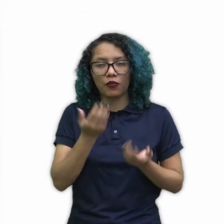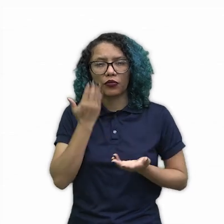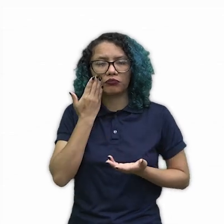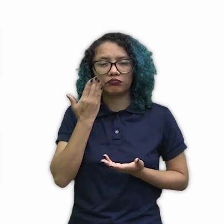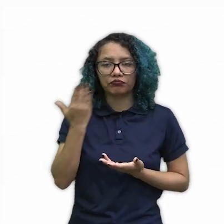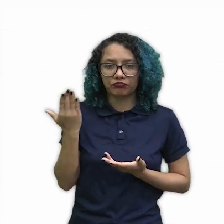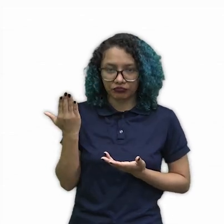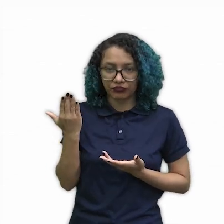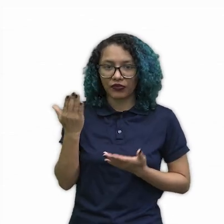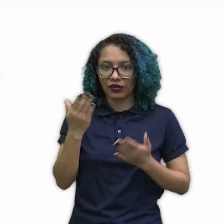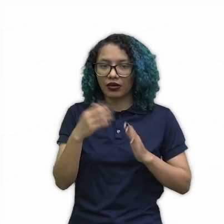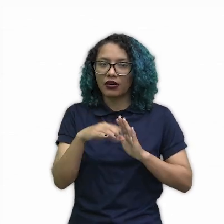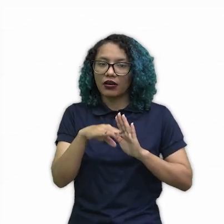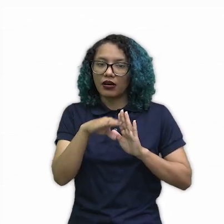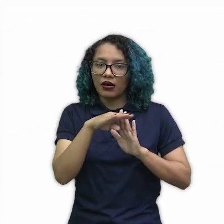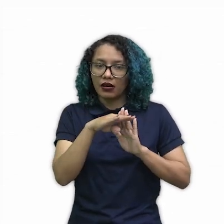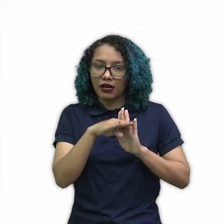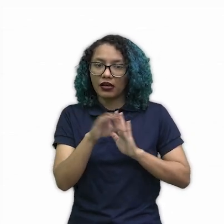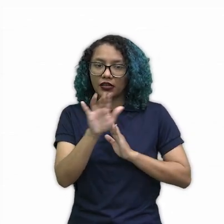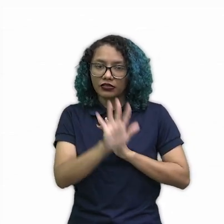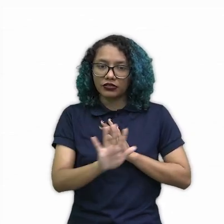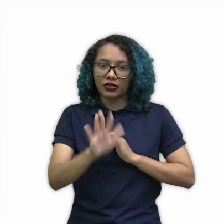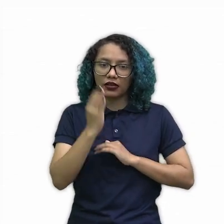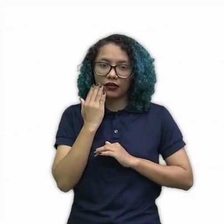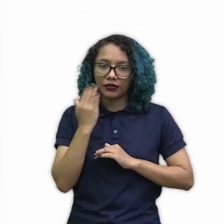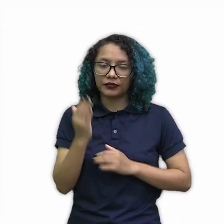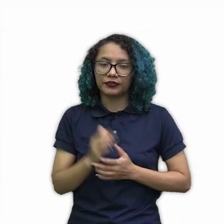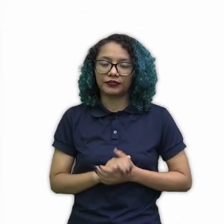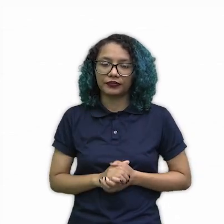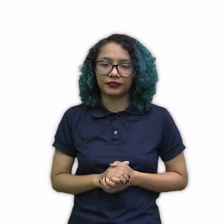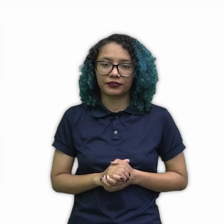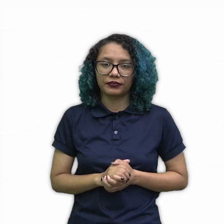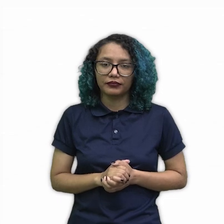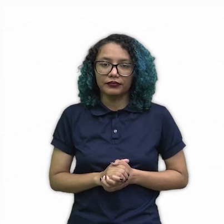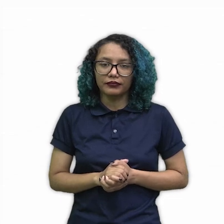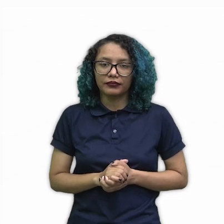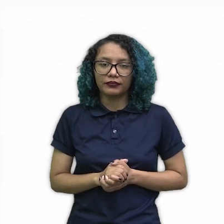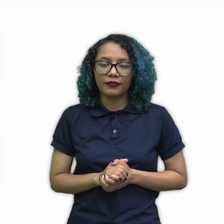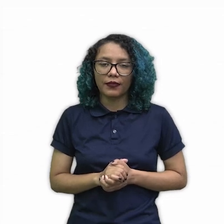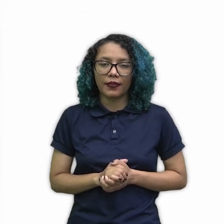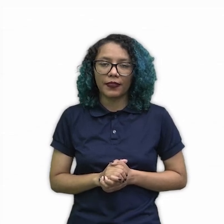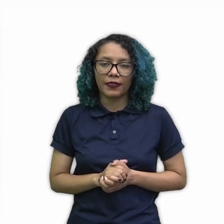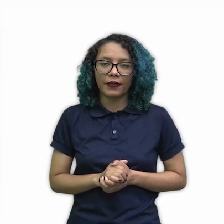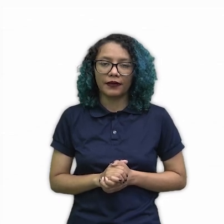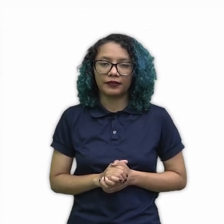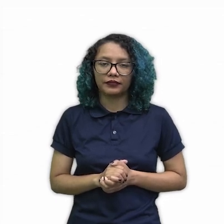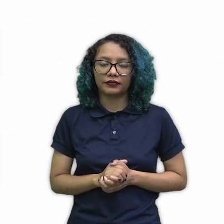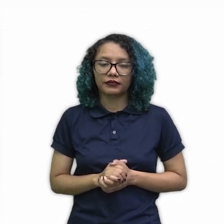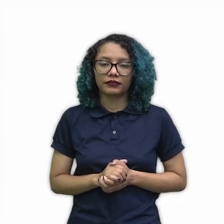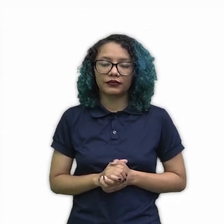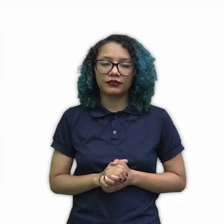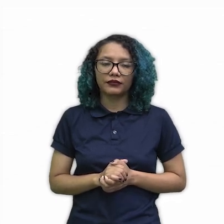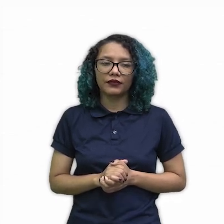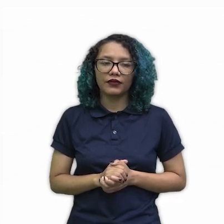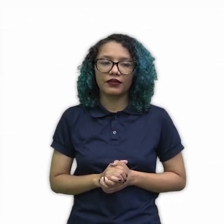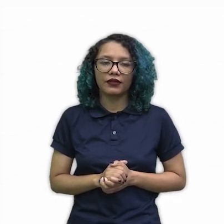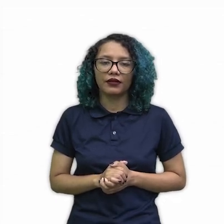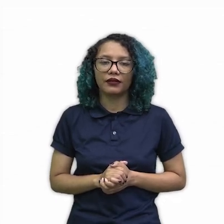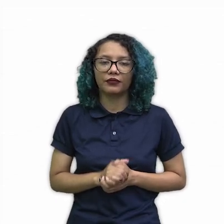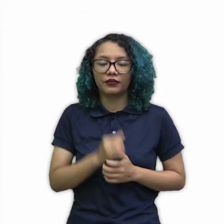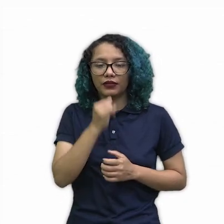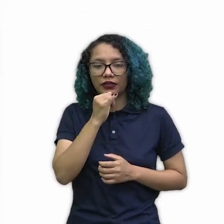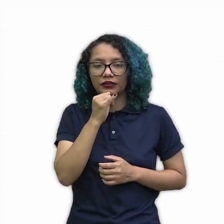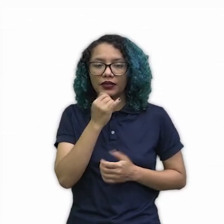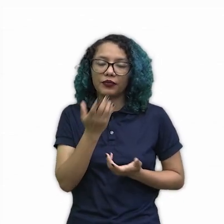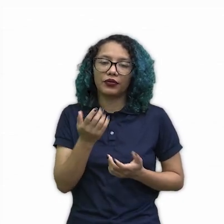como? E aí vocês veem que nós temos o que nós chamamos de as nomenclaturas, né? Eu tenho o